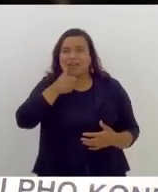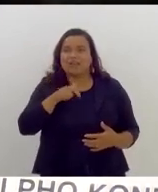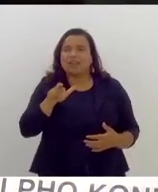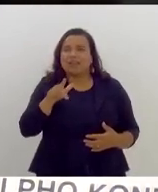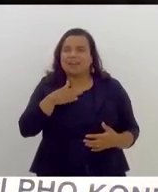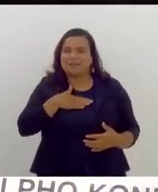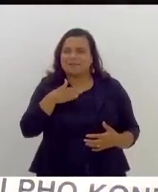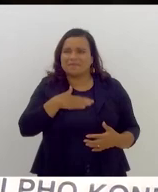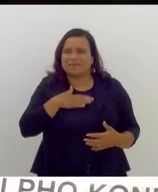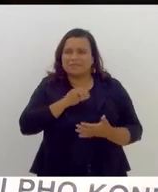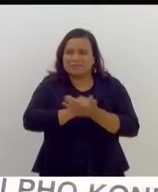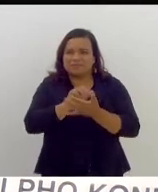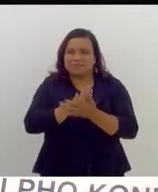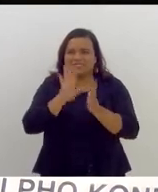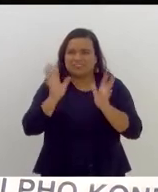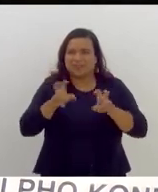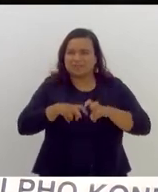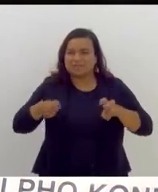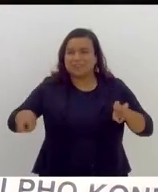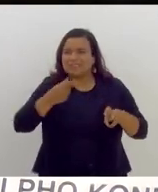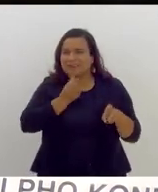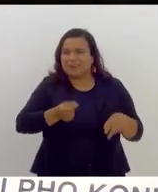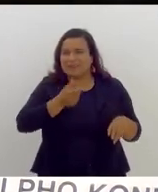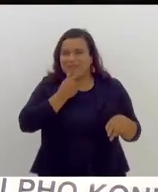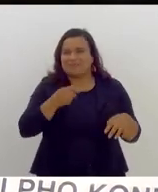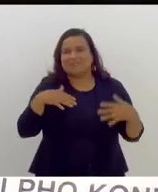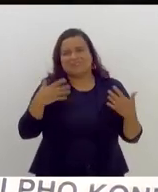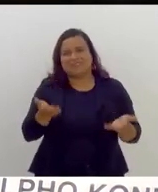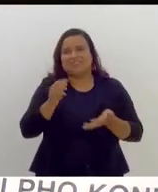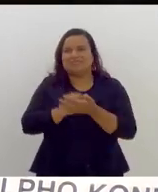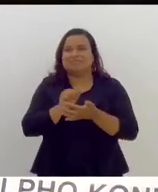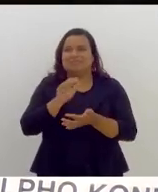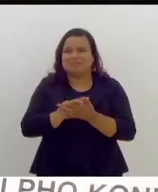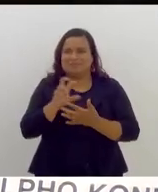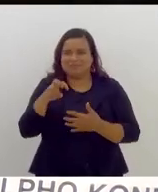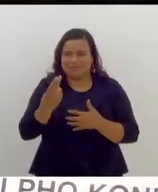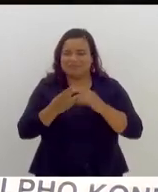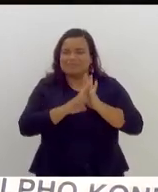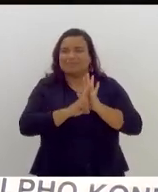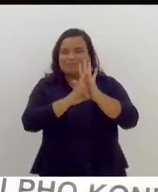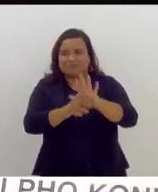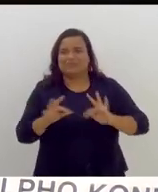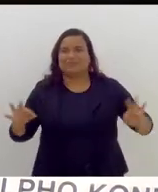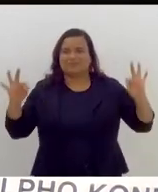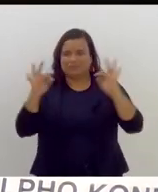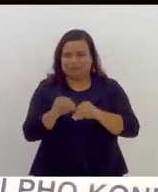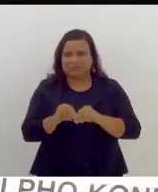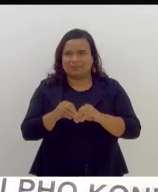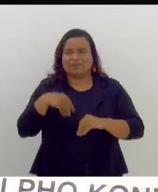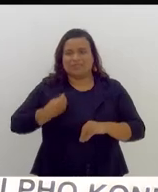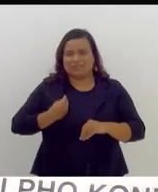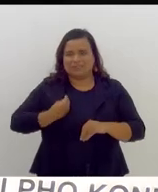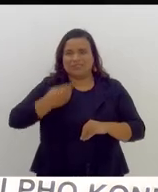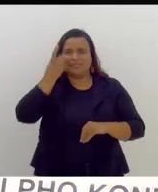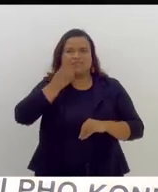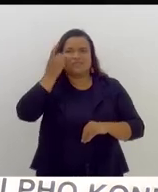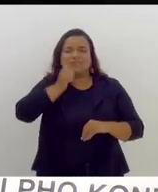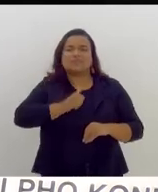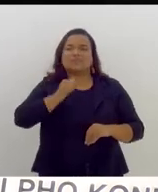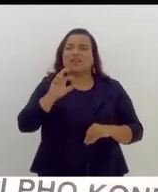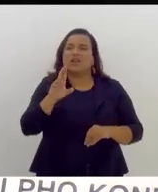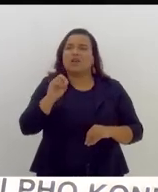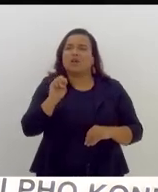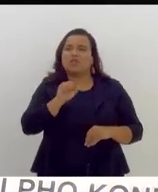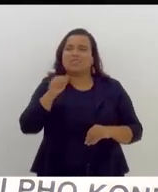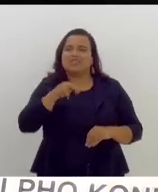já registrou que era uma mesa de homens, então eu vou registrar e agradecer em nome de todos a presença da deputada Rosângela.